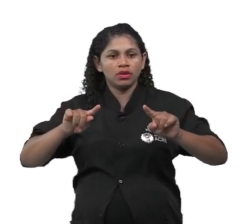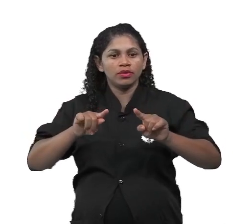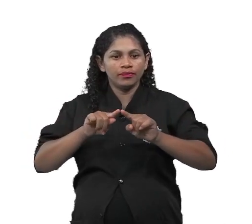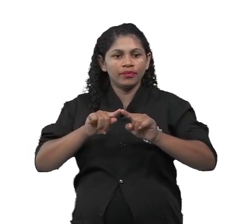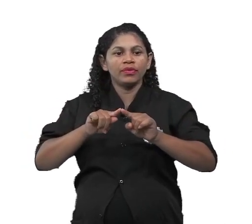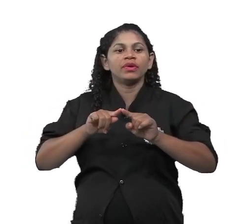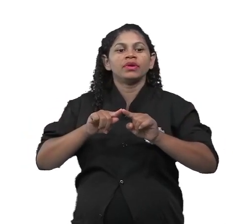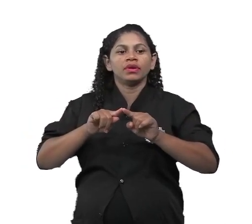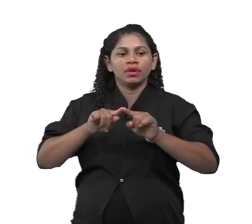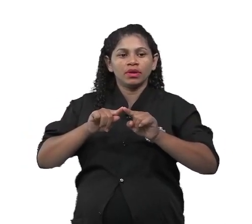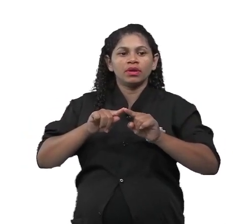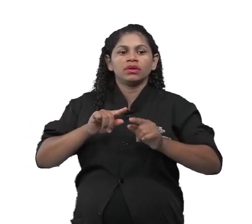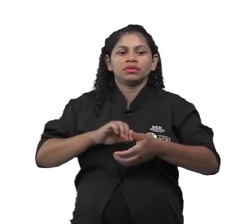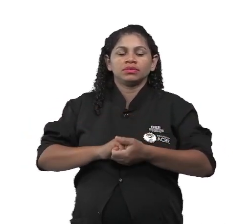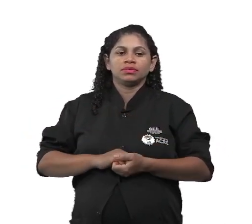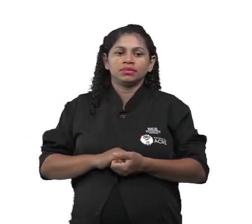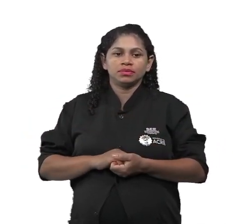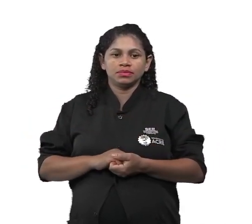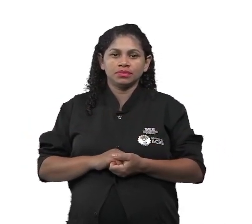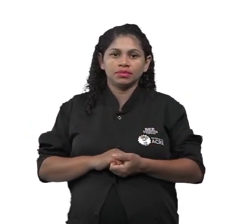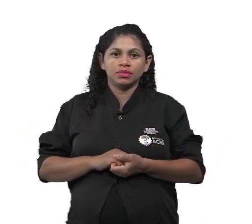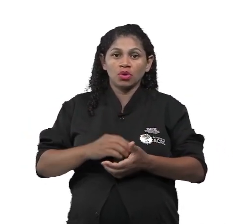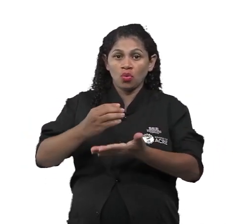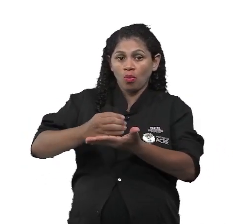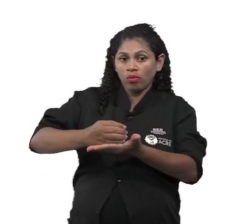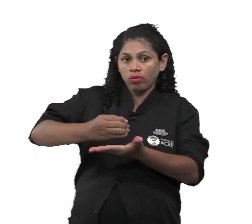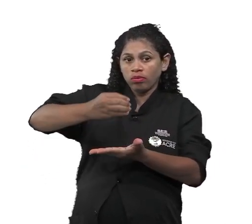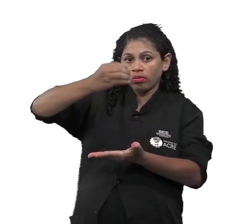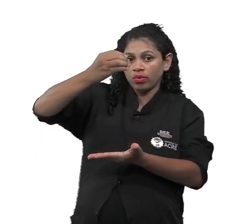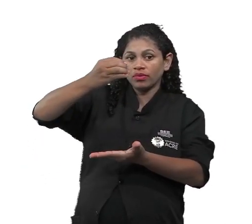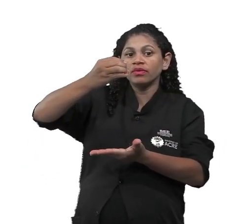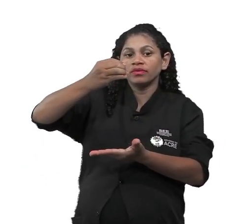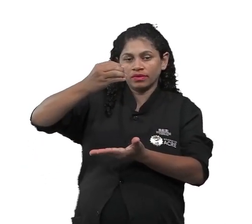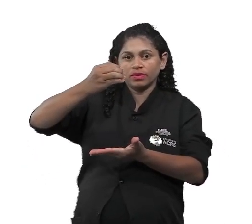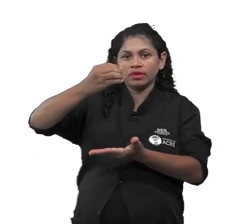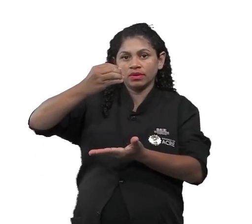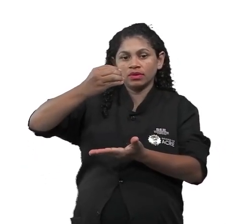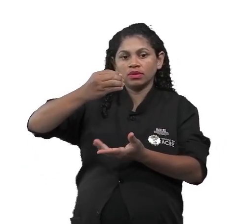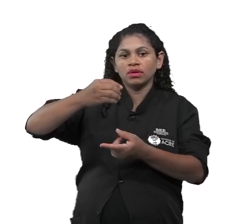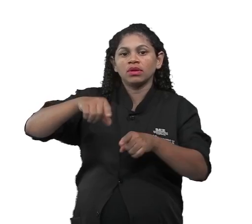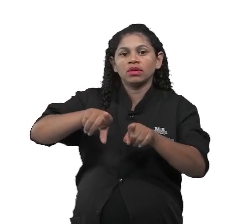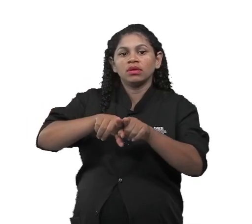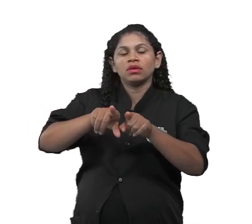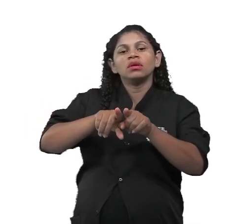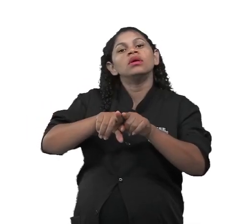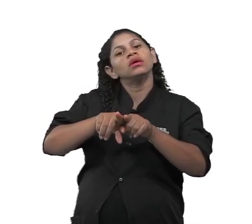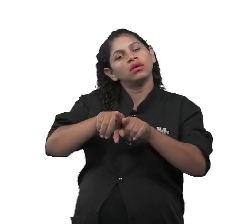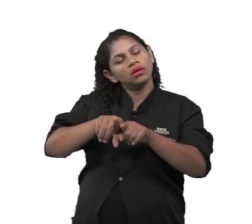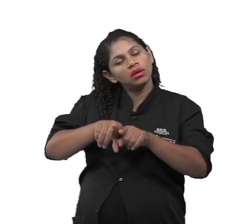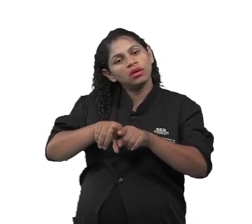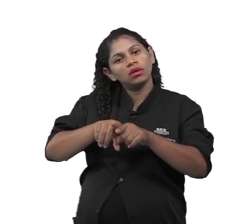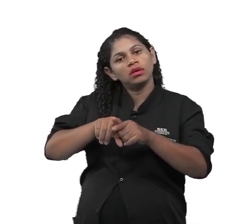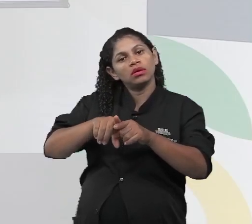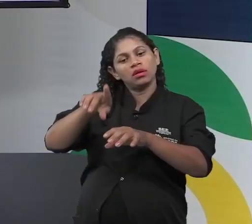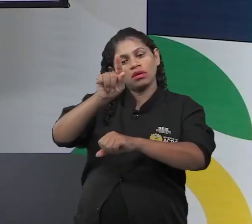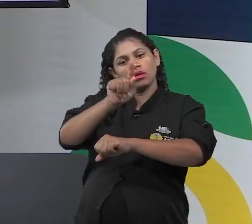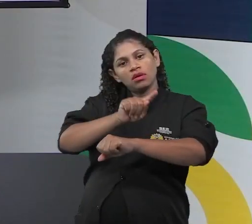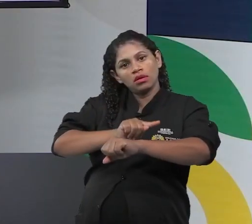falei de prisma de novo, mas aqui é uma pirâmide, cilindro e esfera, por exemplo.